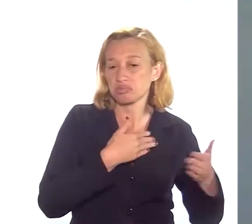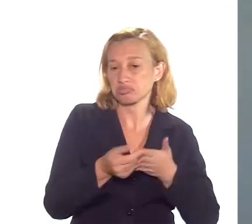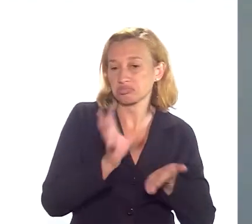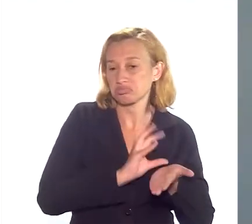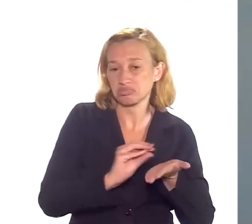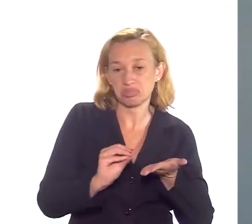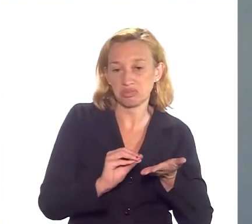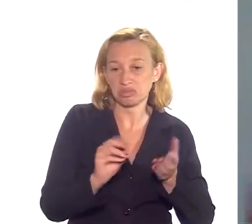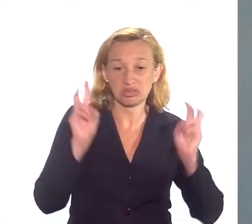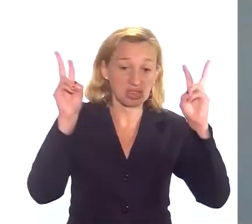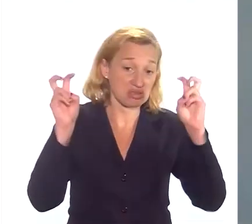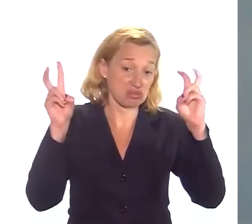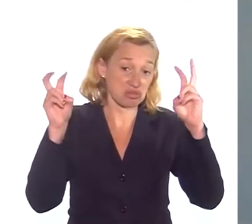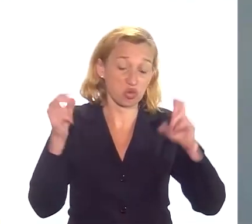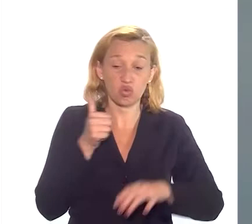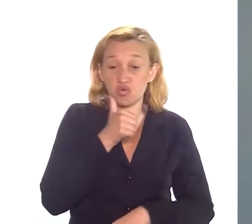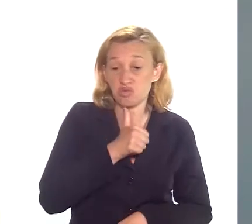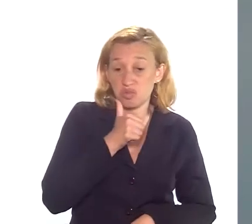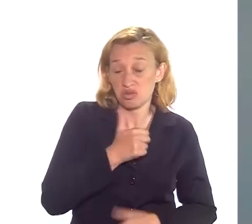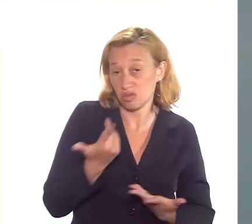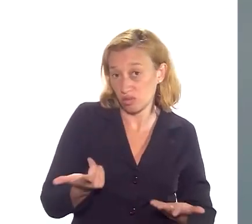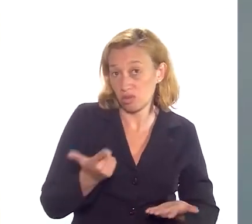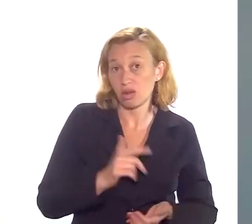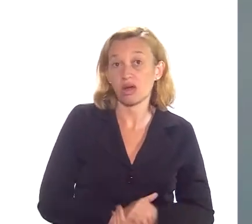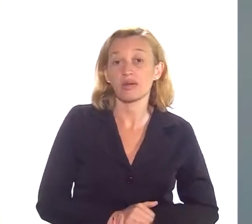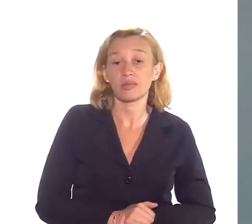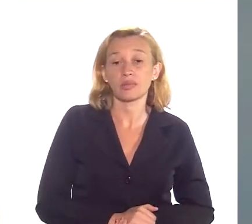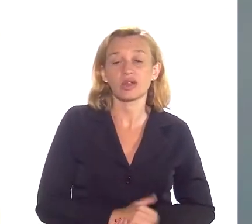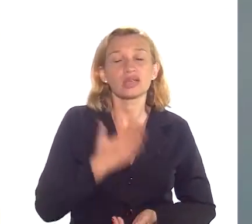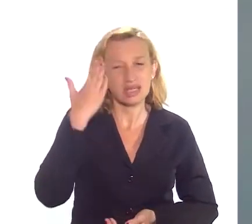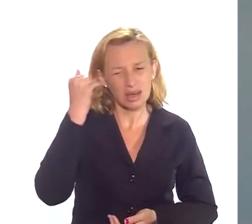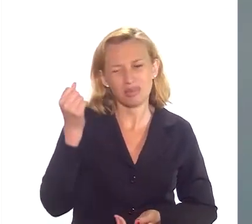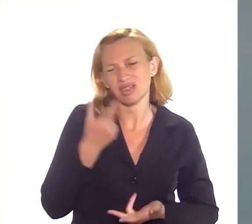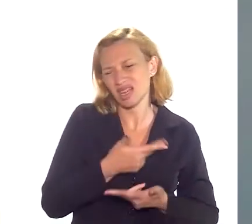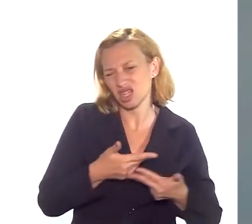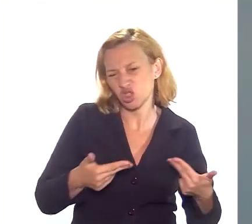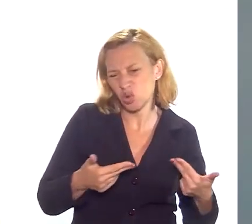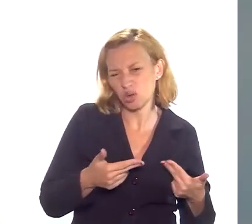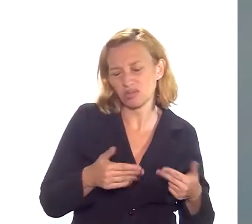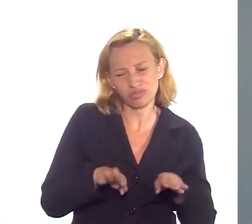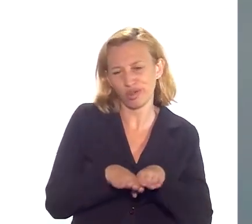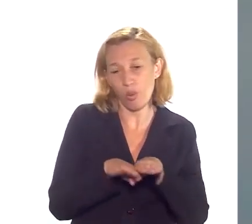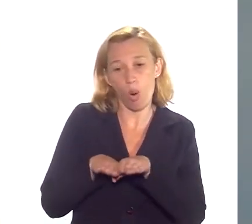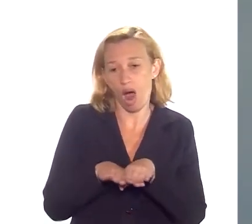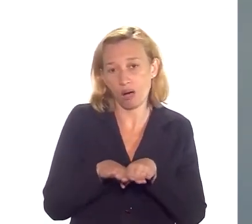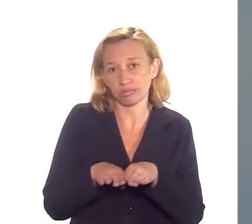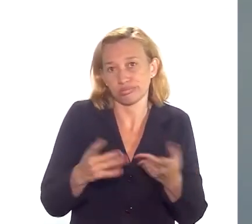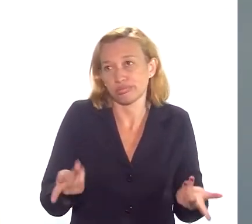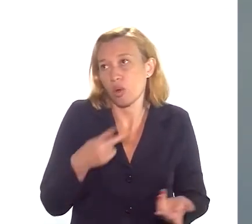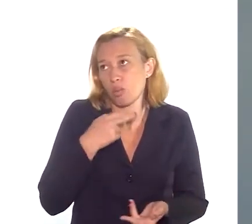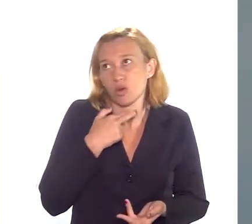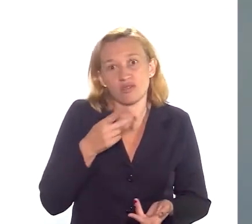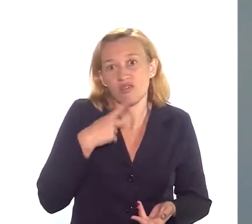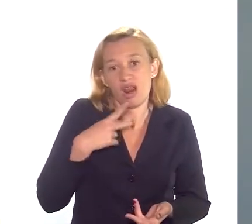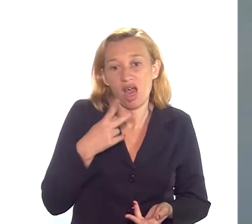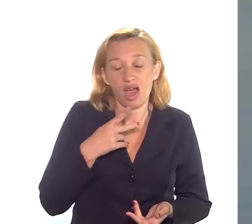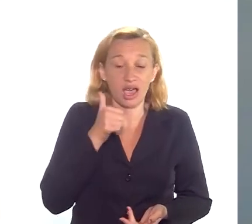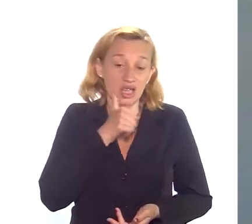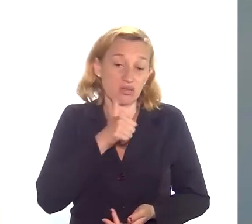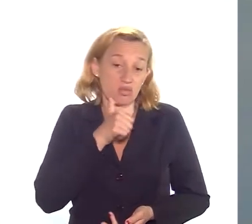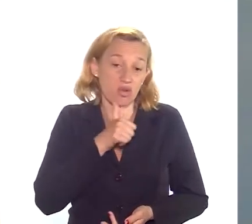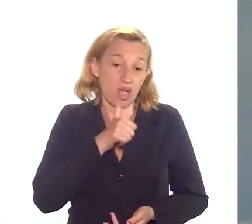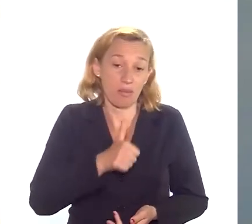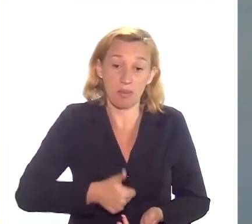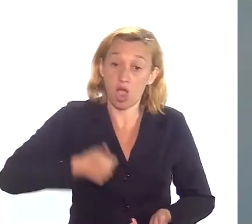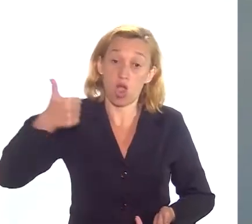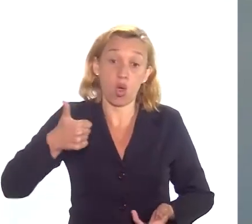ou de qualquer pauta, né, nessa questão do feminino, a gente sabe que as coisas não estão desassociadas. Eu não posso